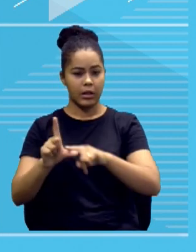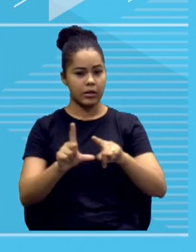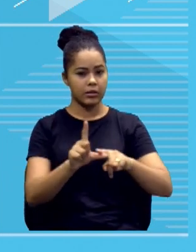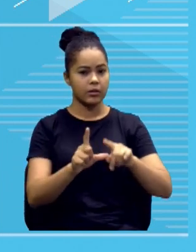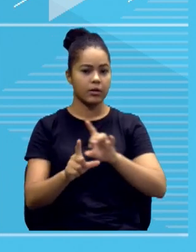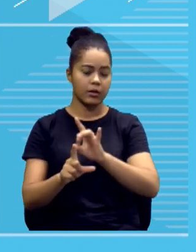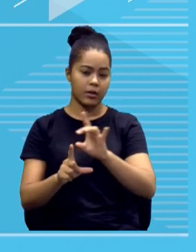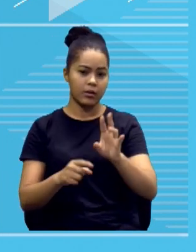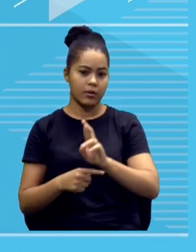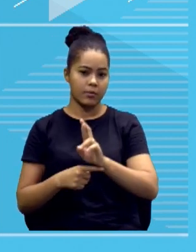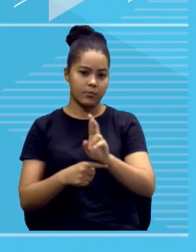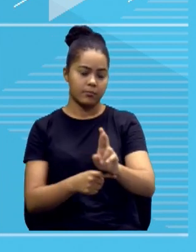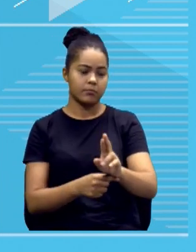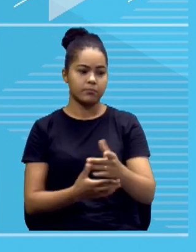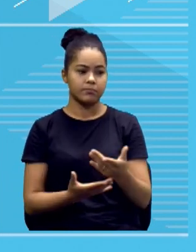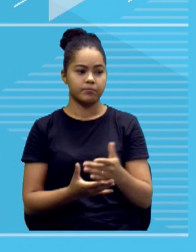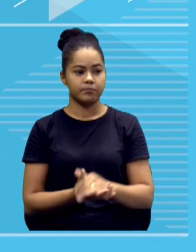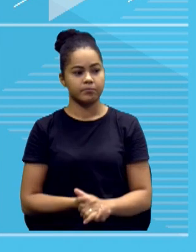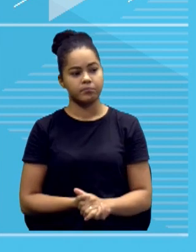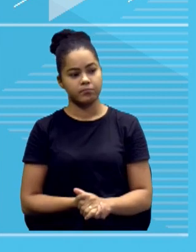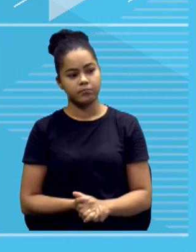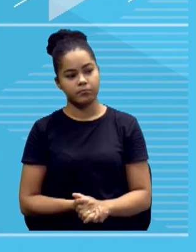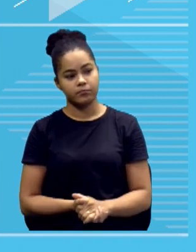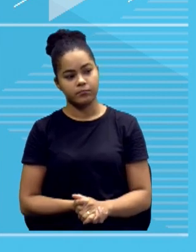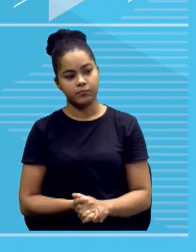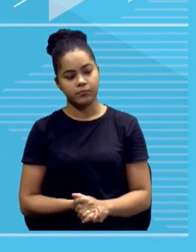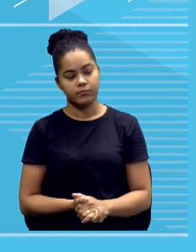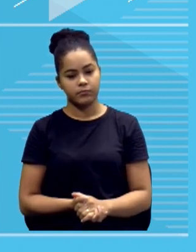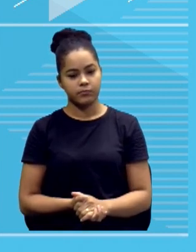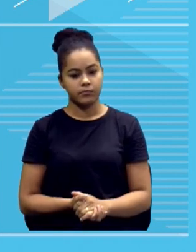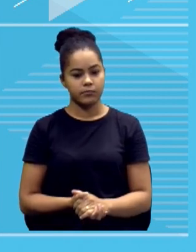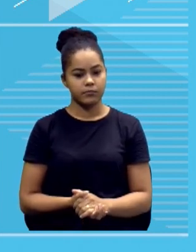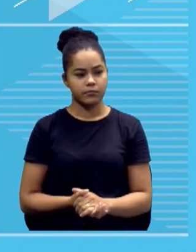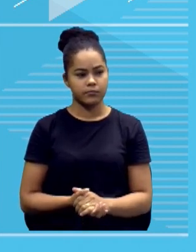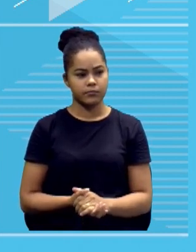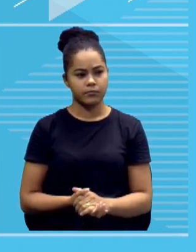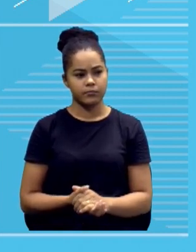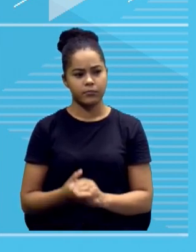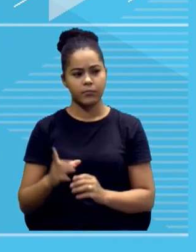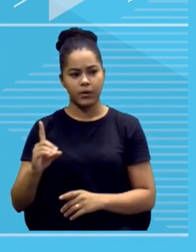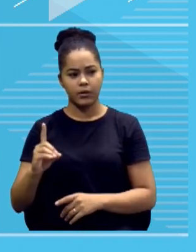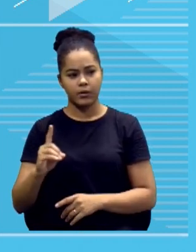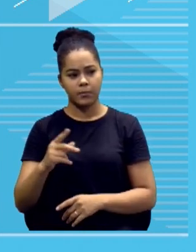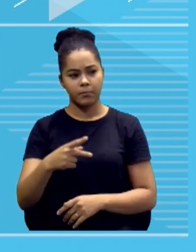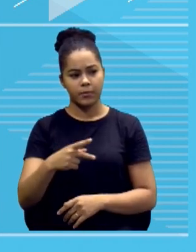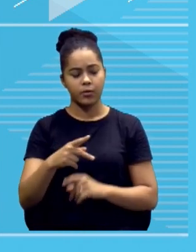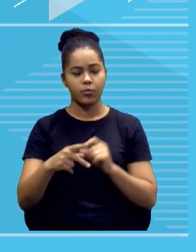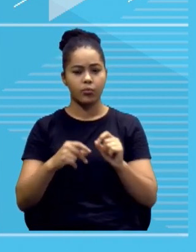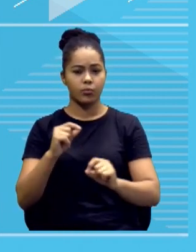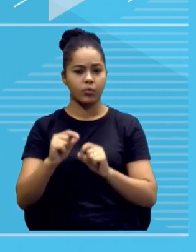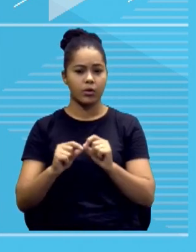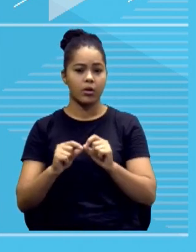força eletromotriz tem um valor de E, a DDP tem um valor de U.